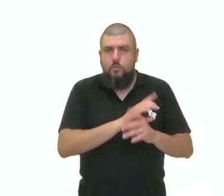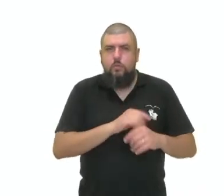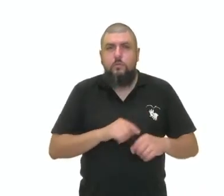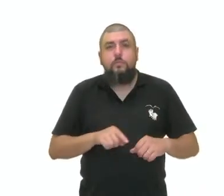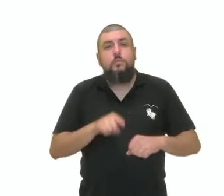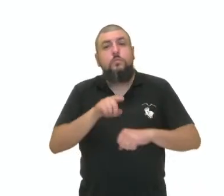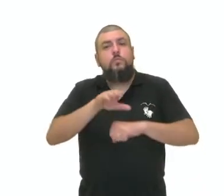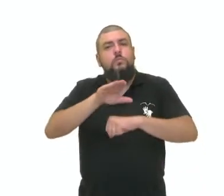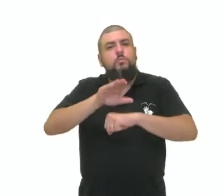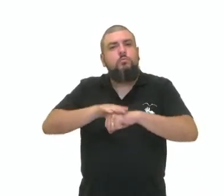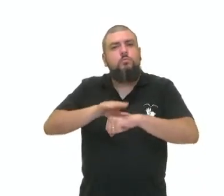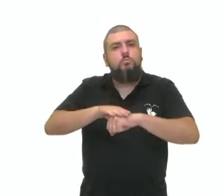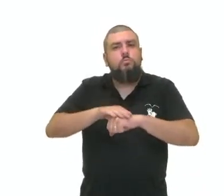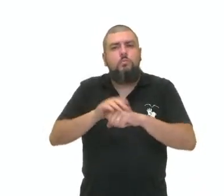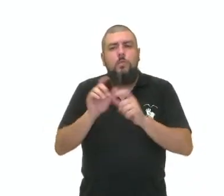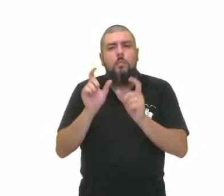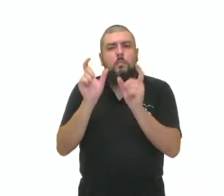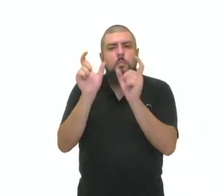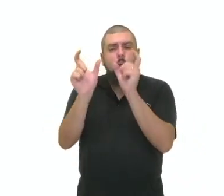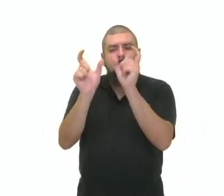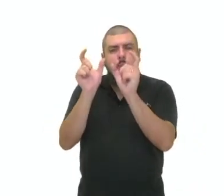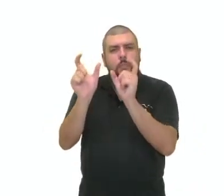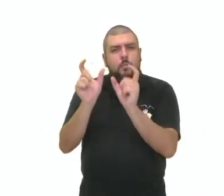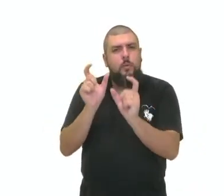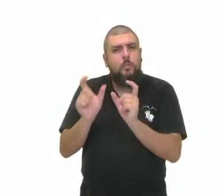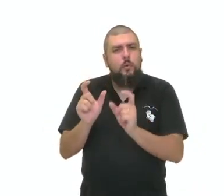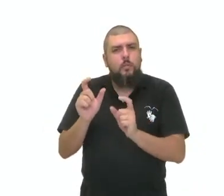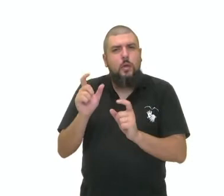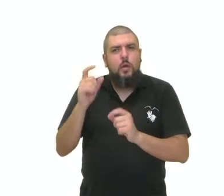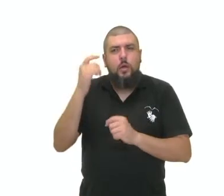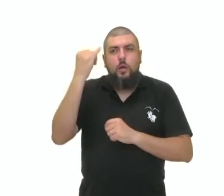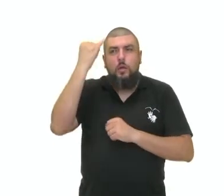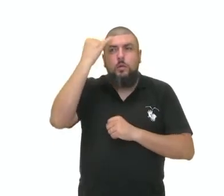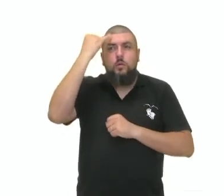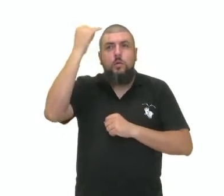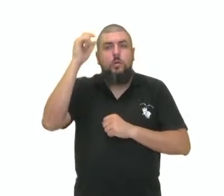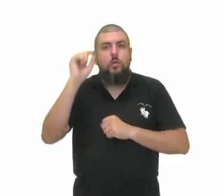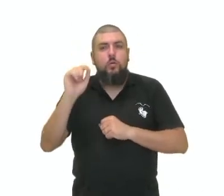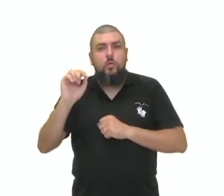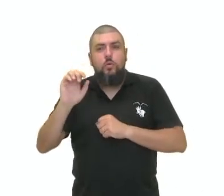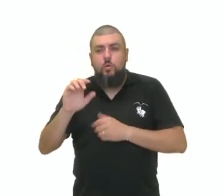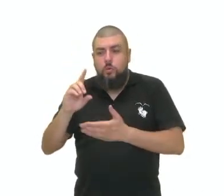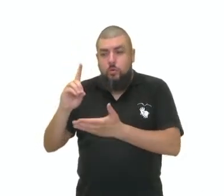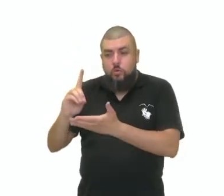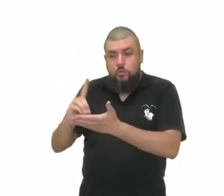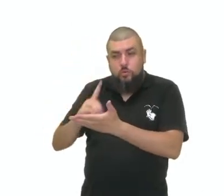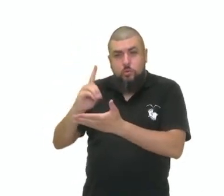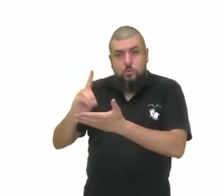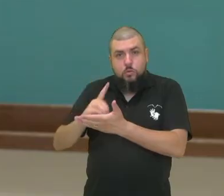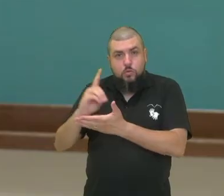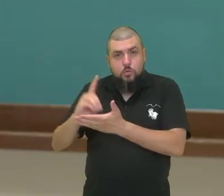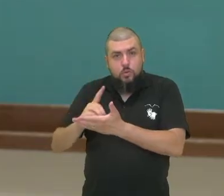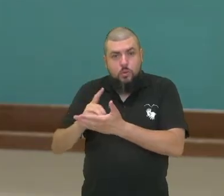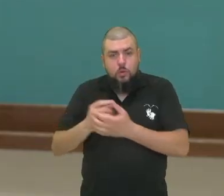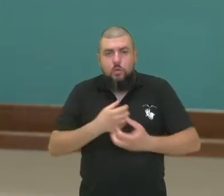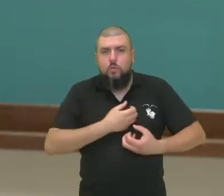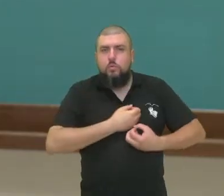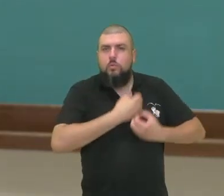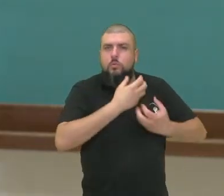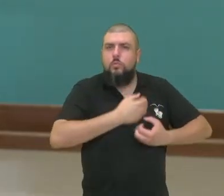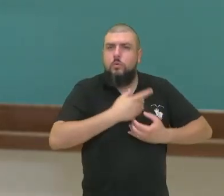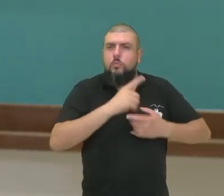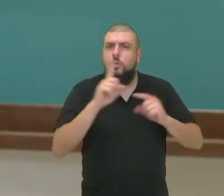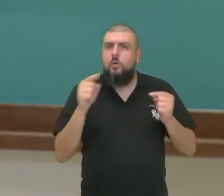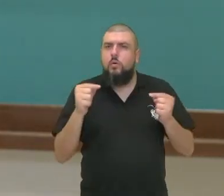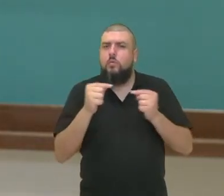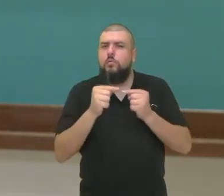de ideias estabelecendo uma relação entre o poema e a definição de dicionário do conceito de empirismo.